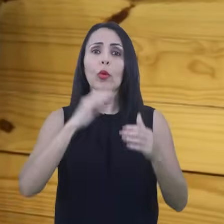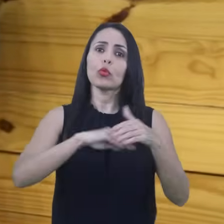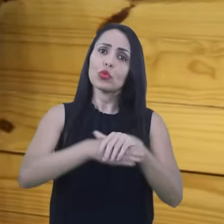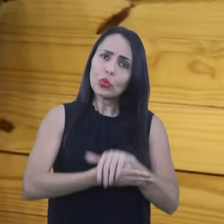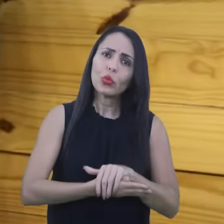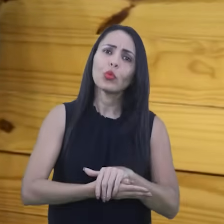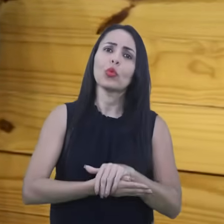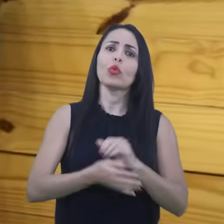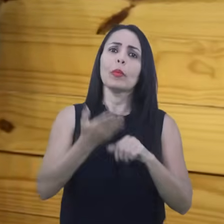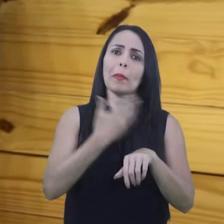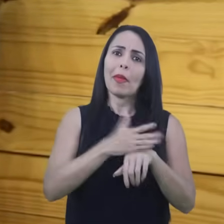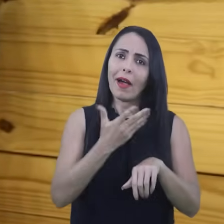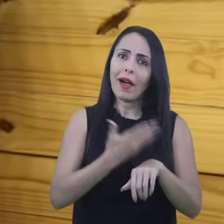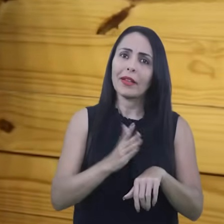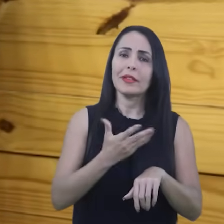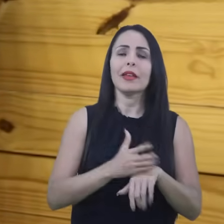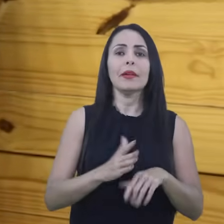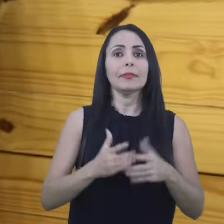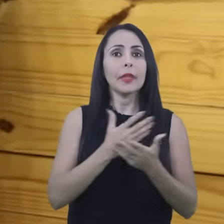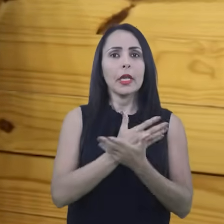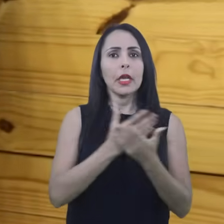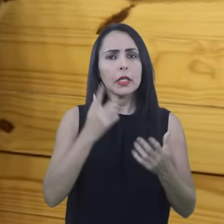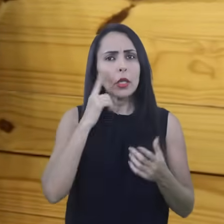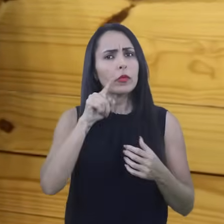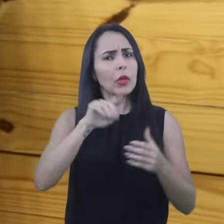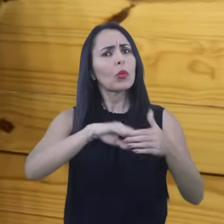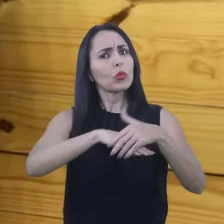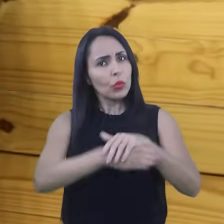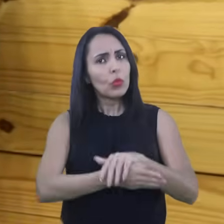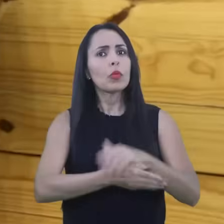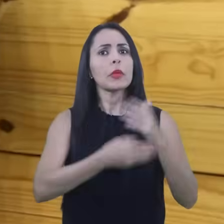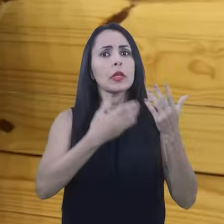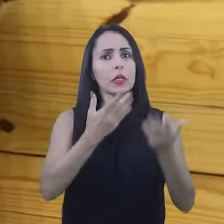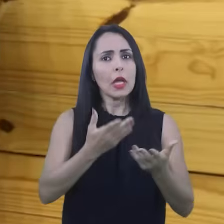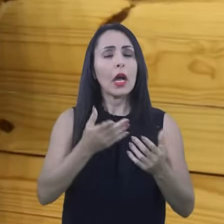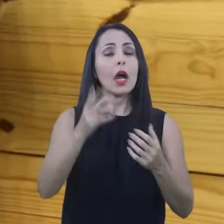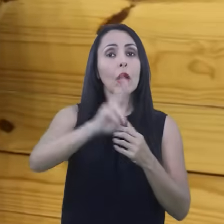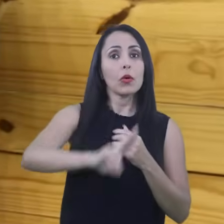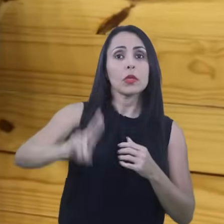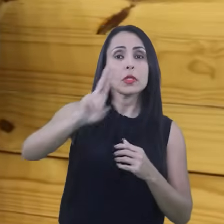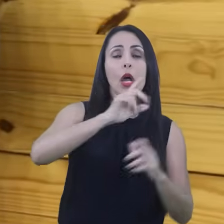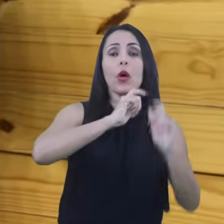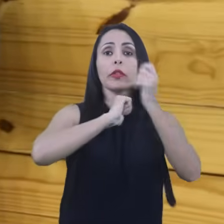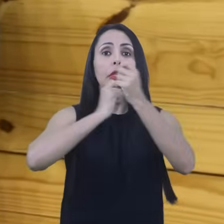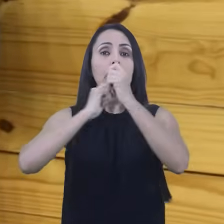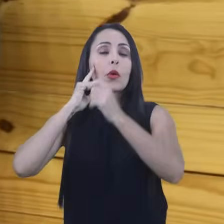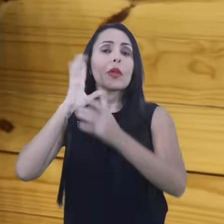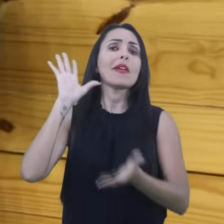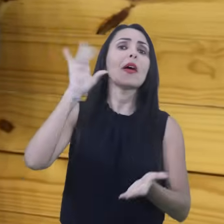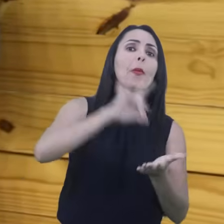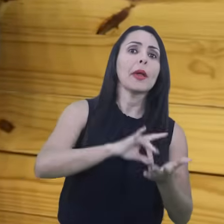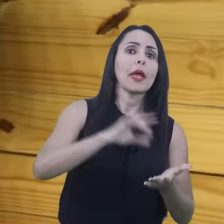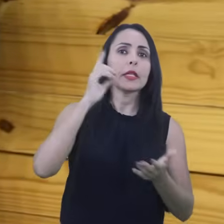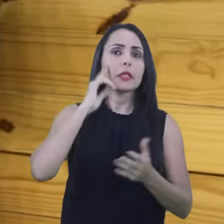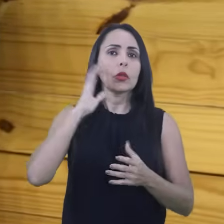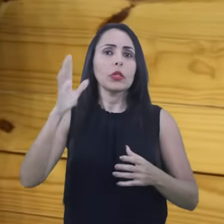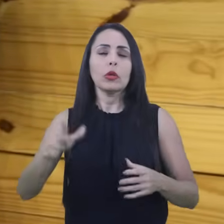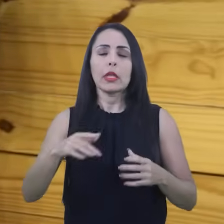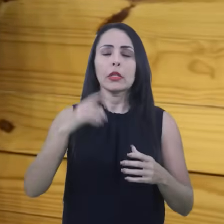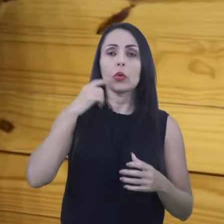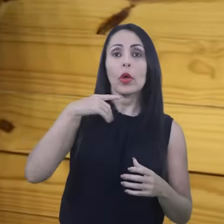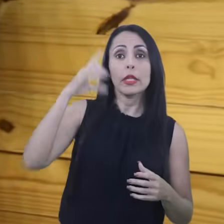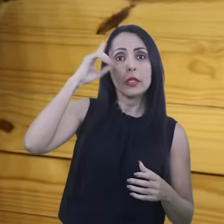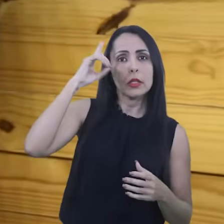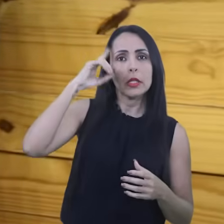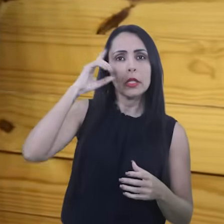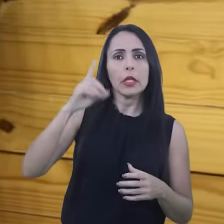de prática, de hábito. Então, se habituem a sempre utilizar o fio dental. Se realmente não der na correria do dia a dia, deixe